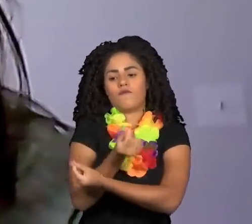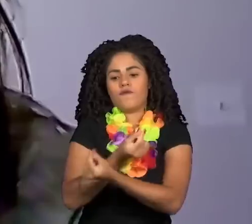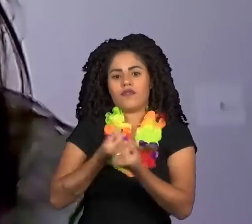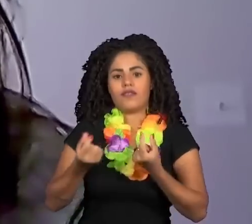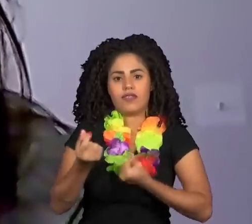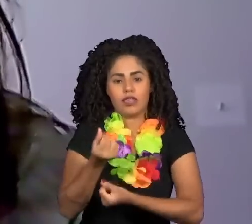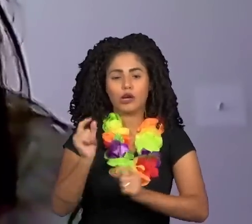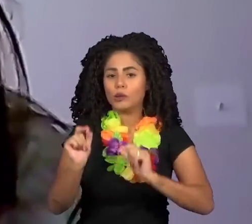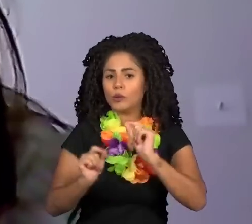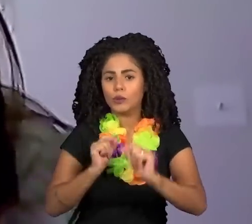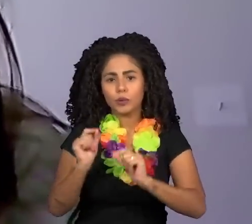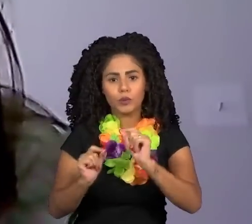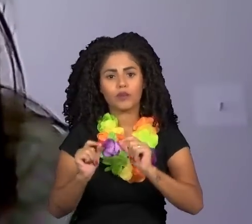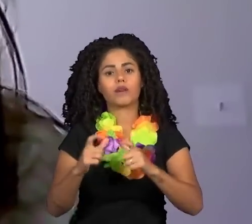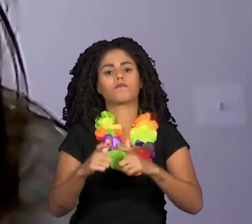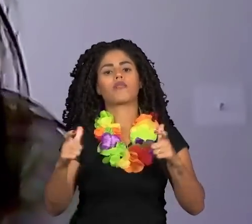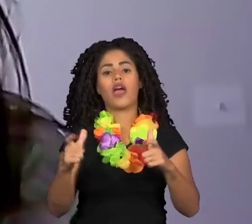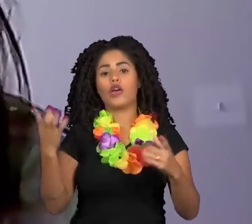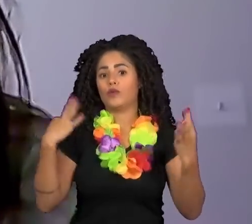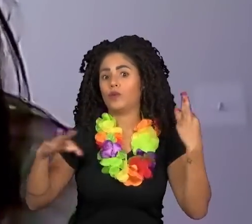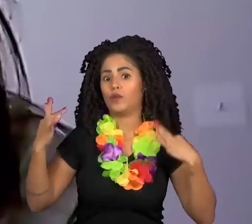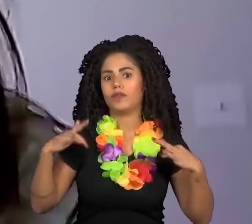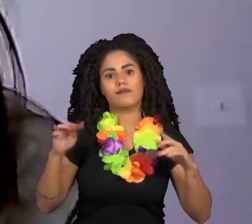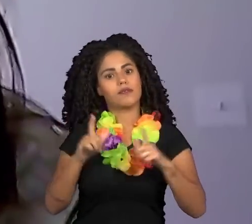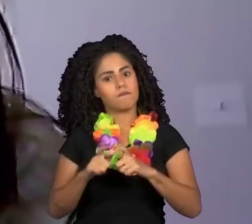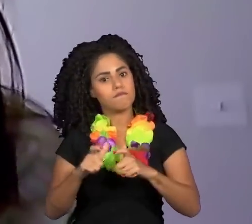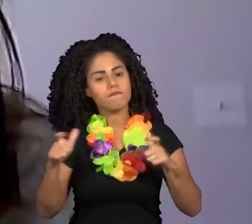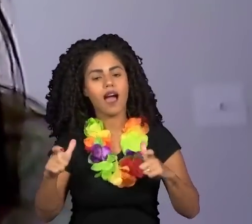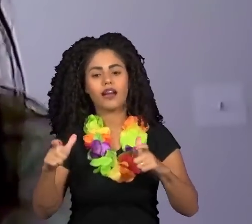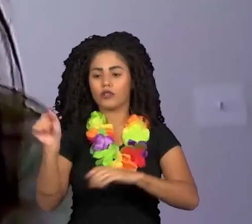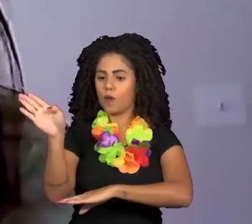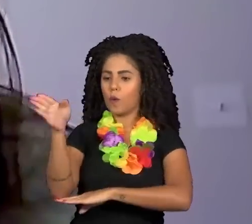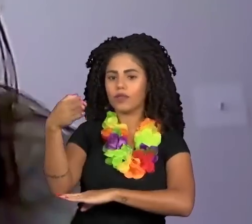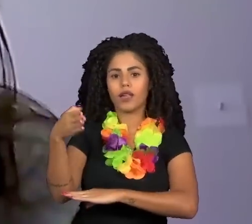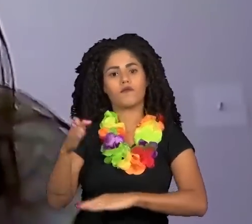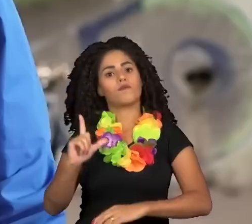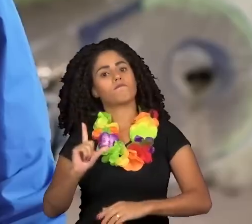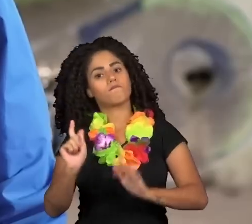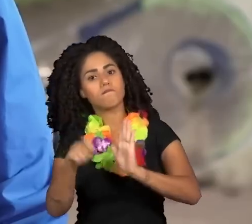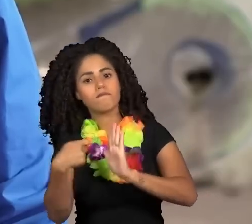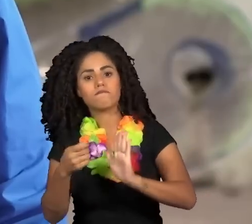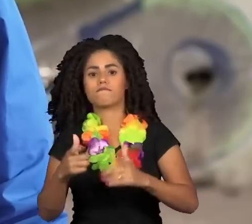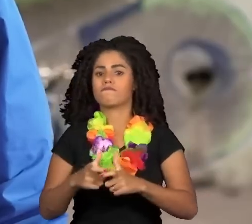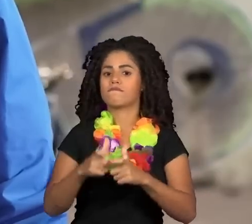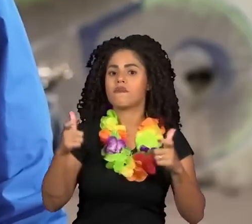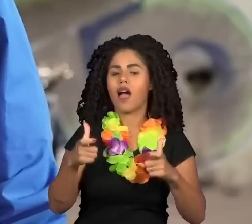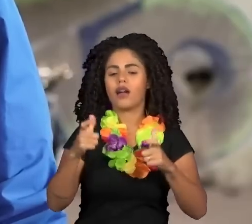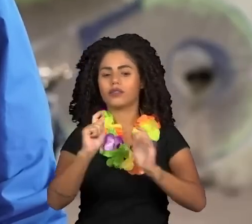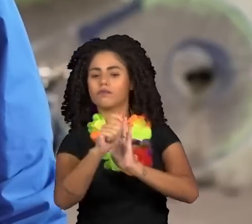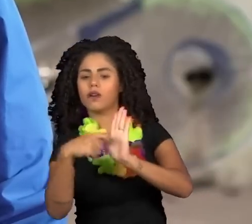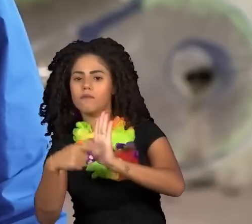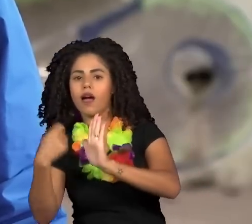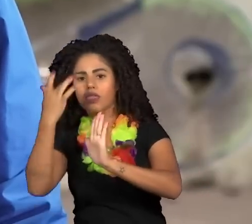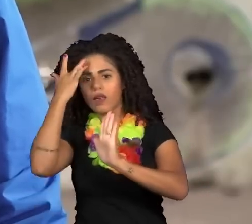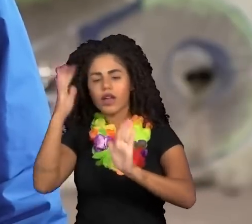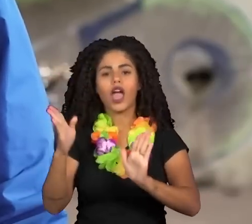são mais turistas, mais hotéis com ocupação. Contratação de carro de